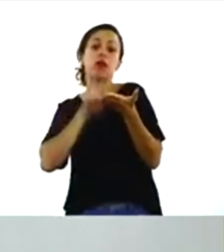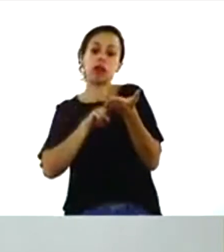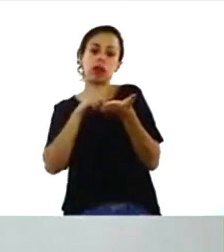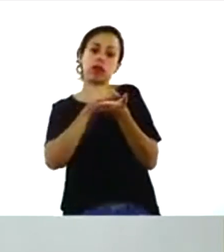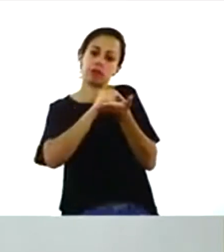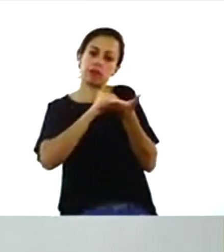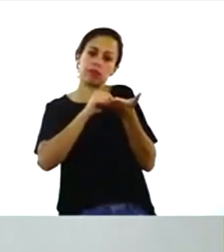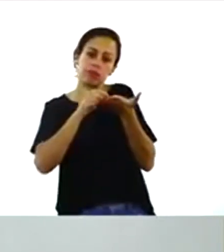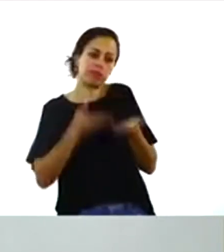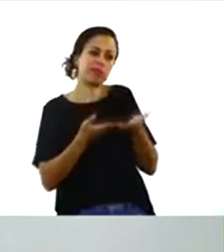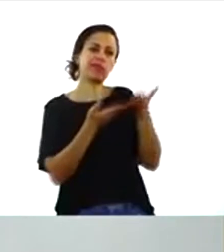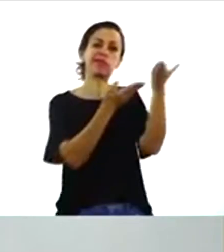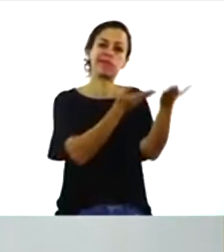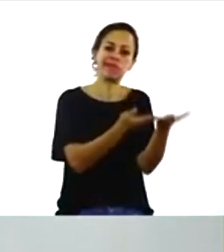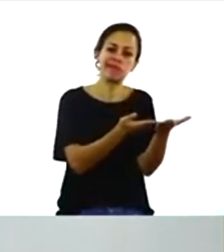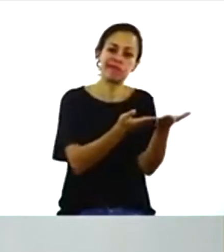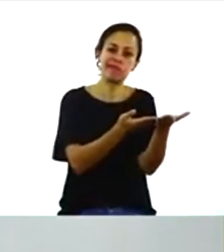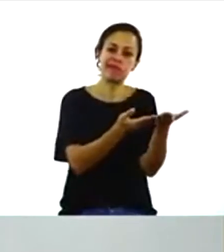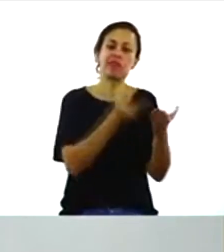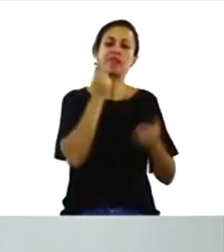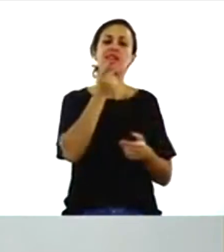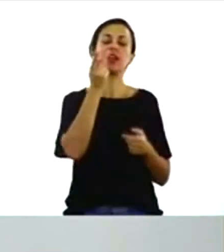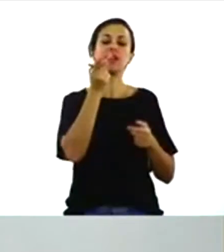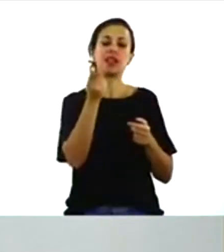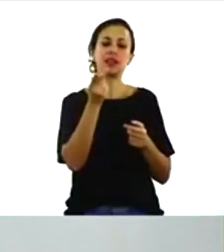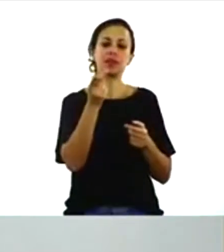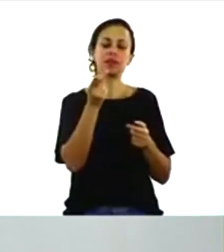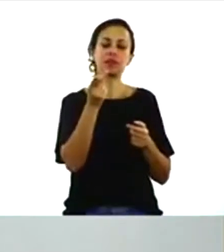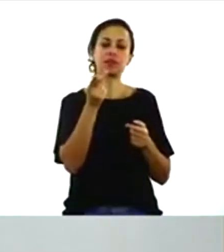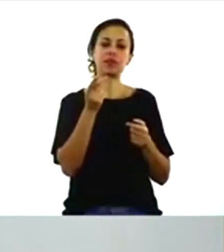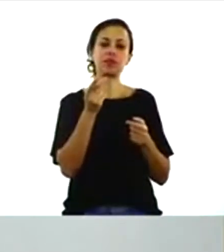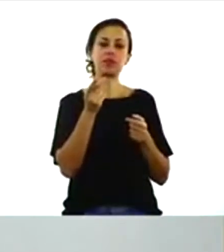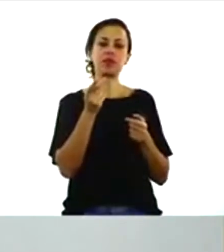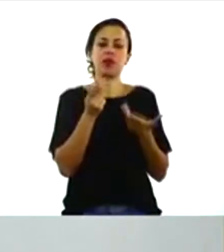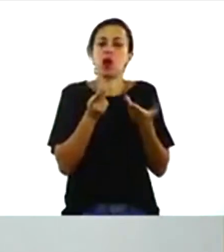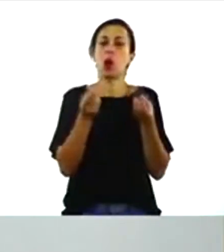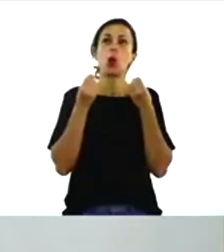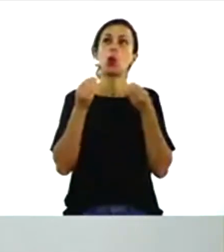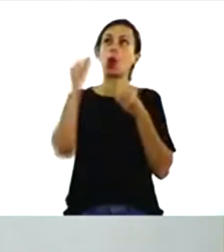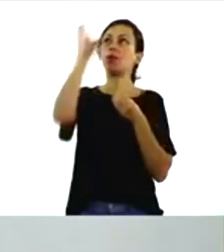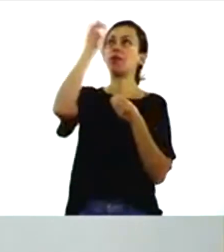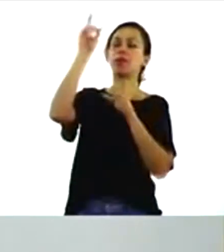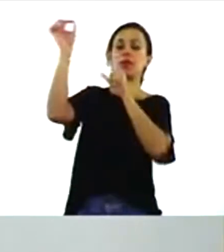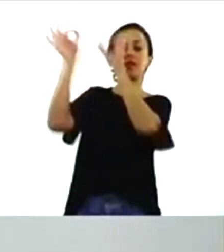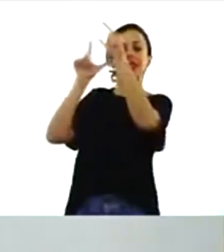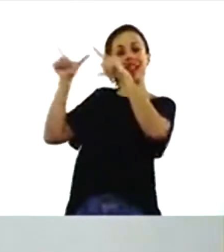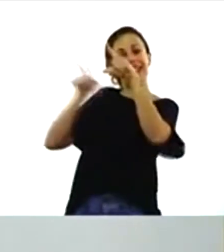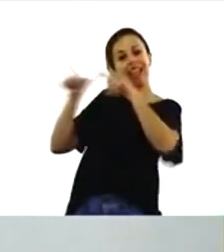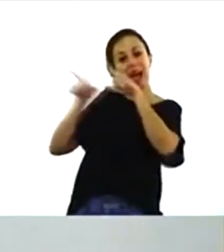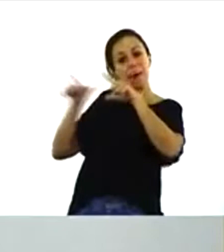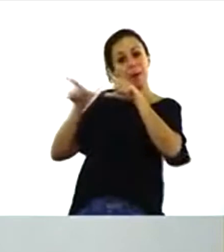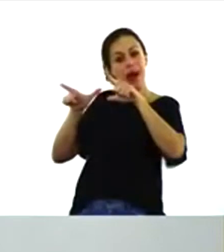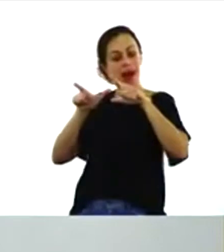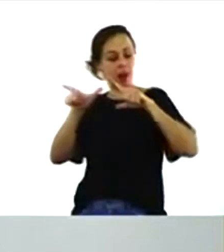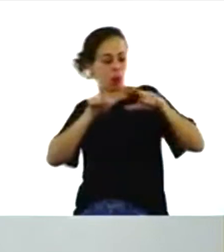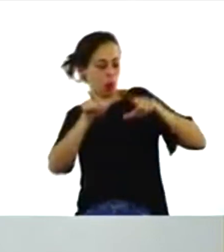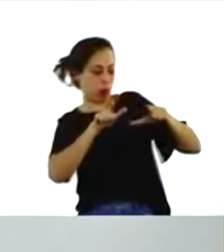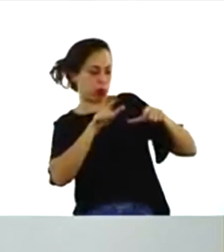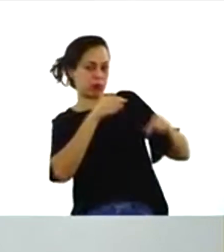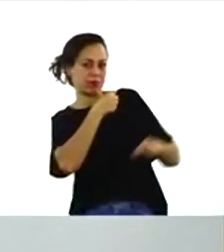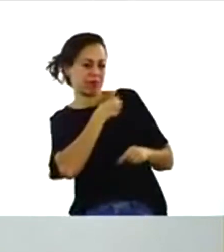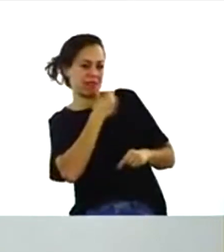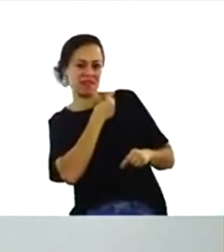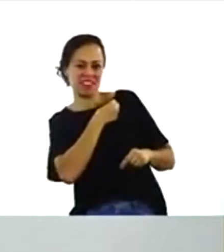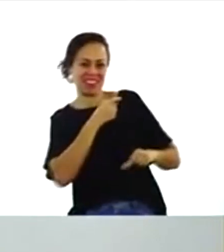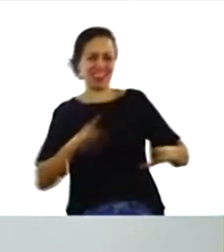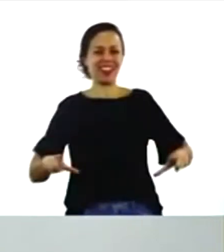a obra de Deus em nosso favor, Deus Pai, Deus Filho e Deus Espírito Santo, e agradece a